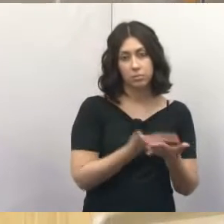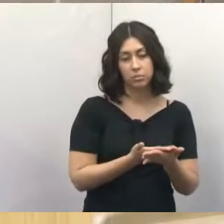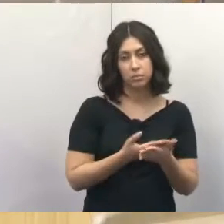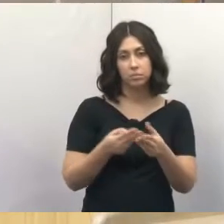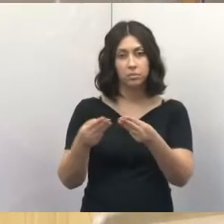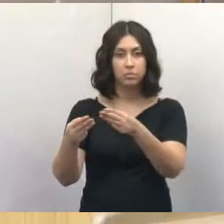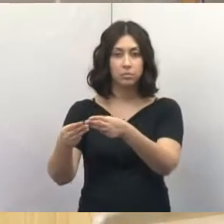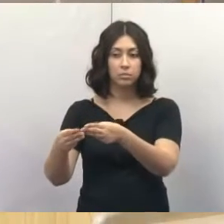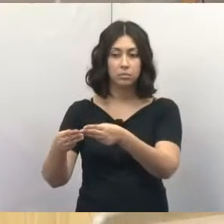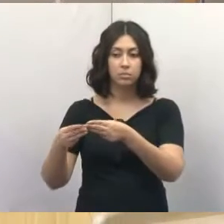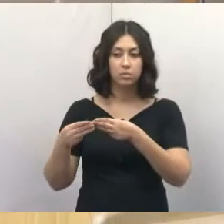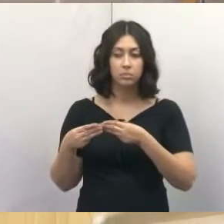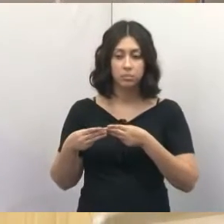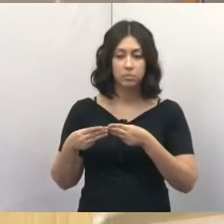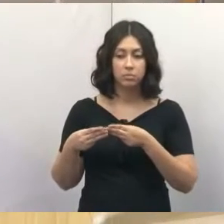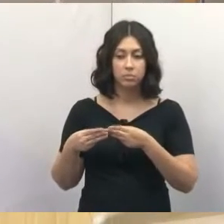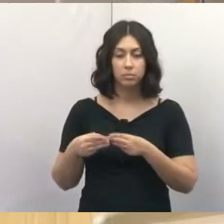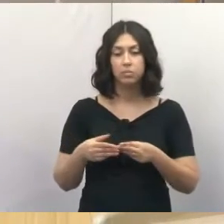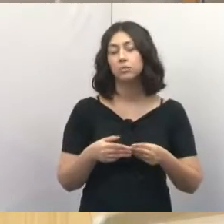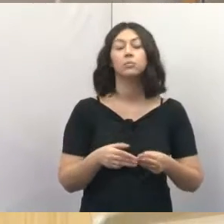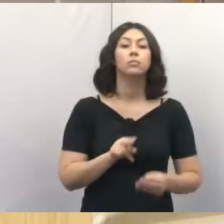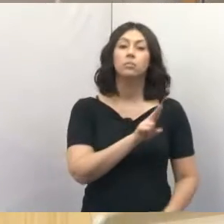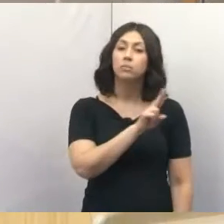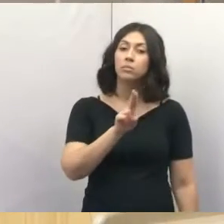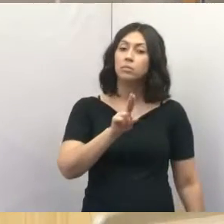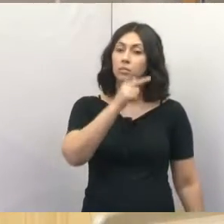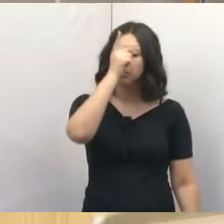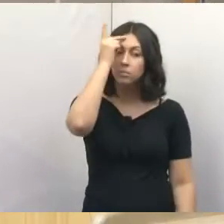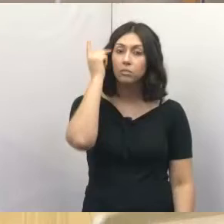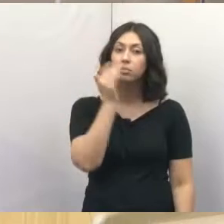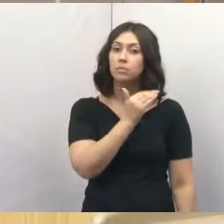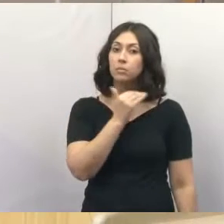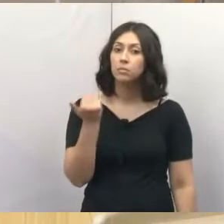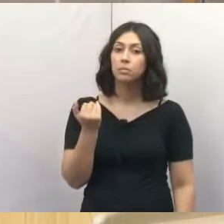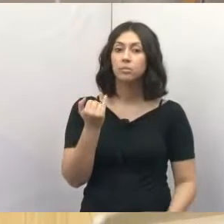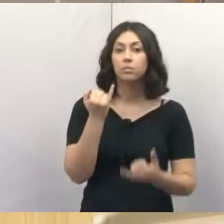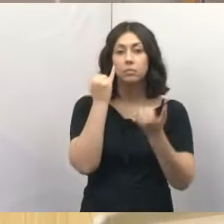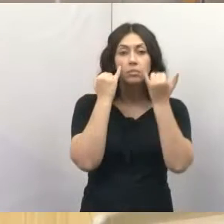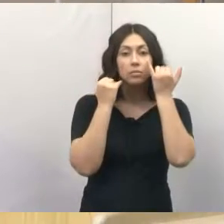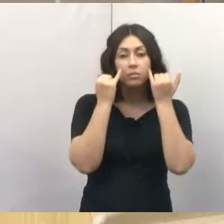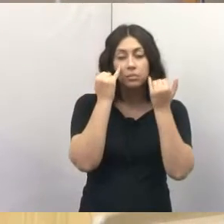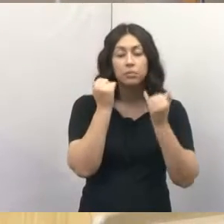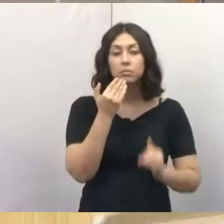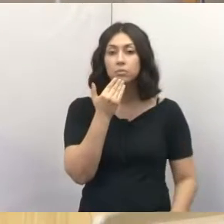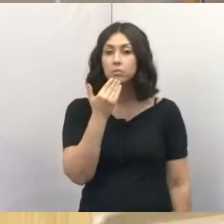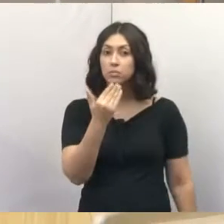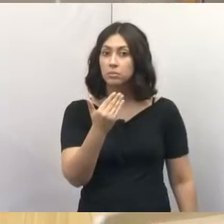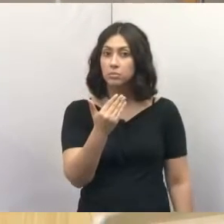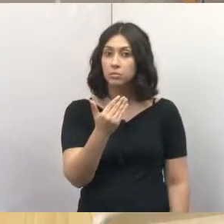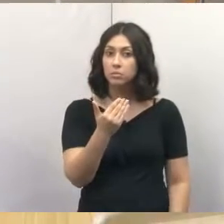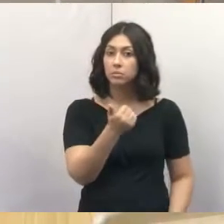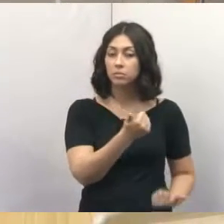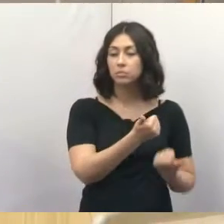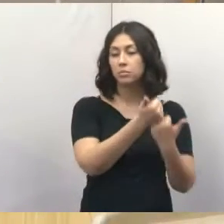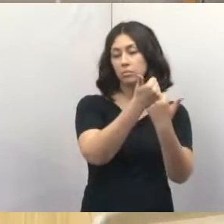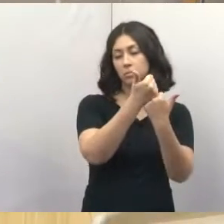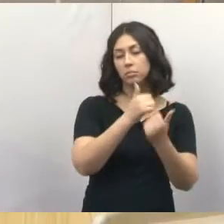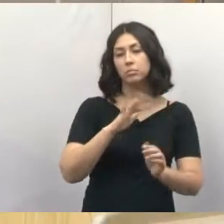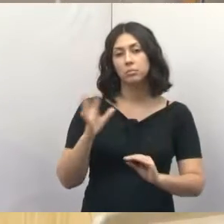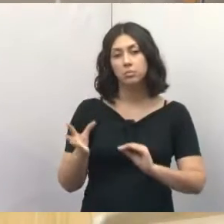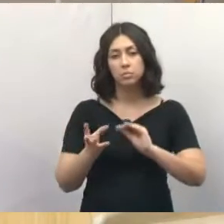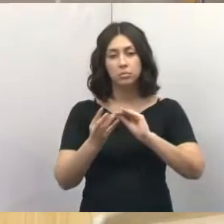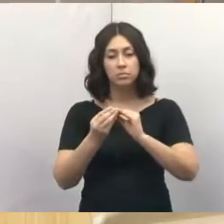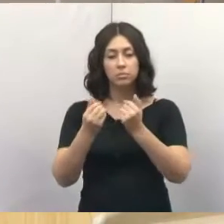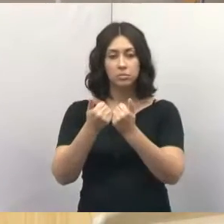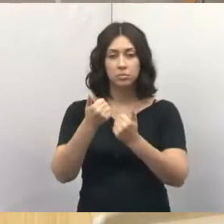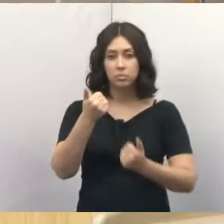das moções, capítulo 6 dos votos pesar, capítulo 7 do pedido de informação, capítulo 8 do substitutivo, das emendas e das